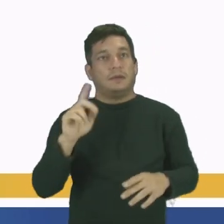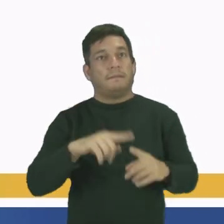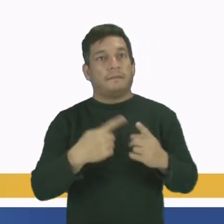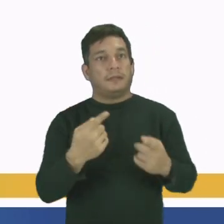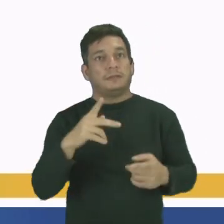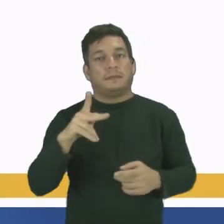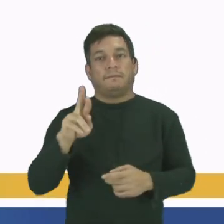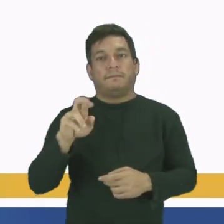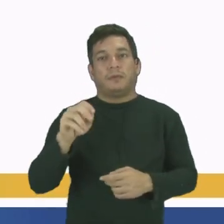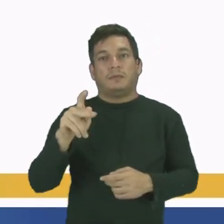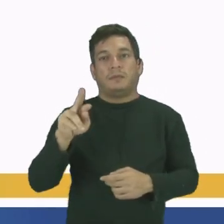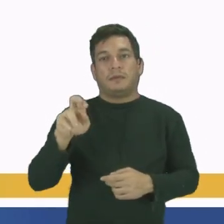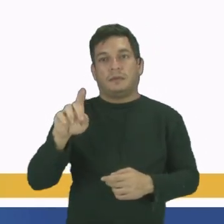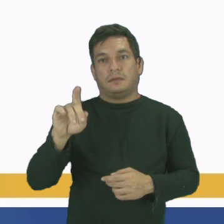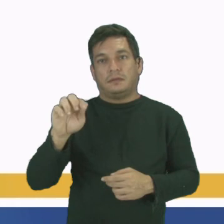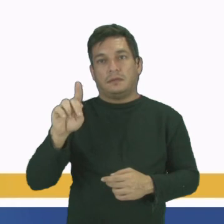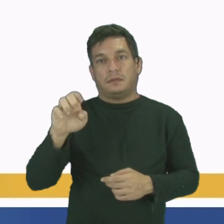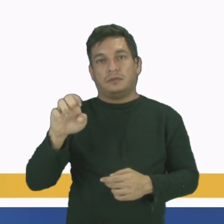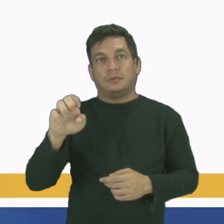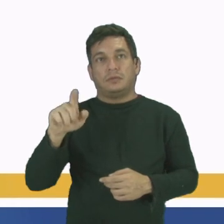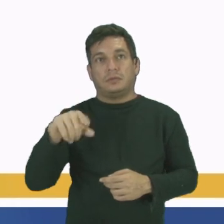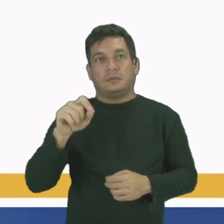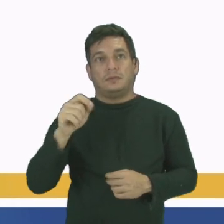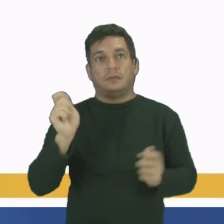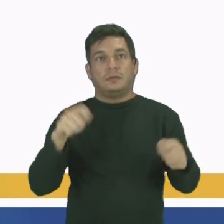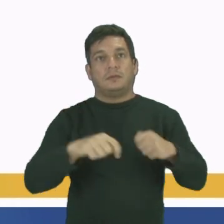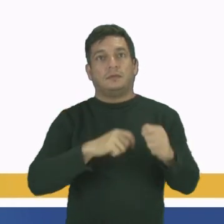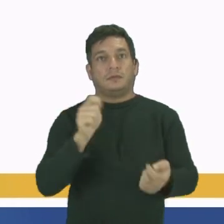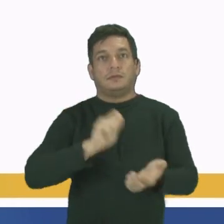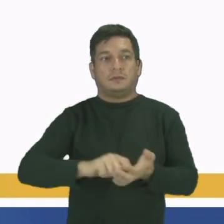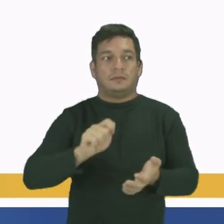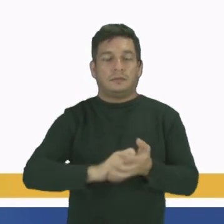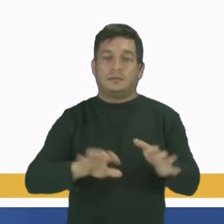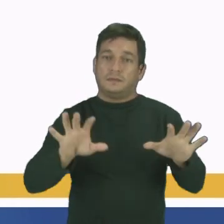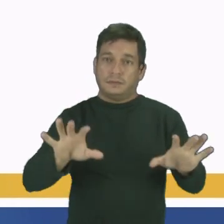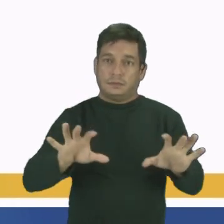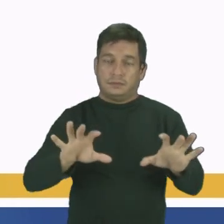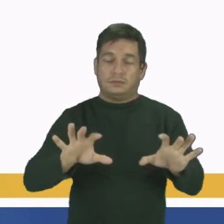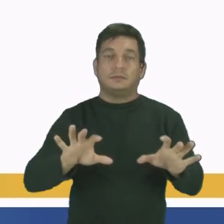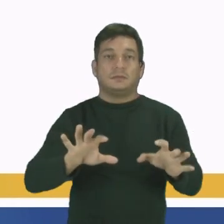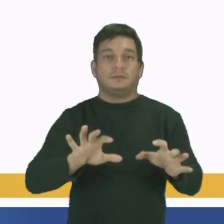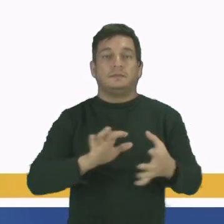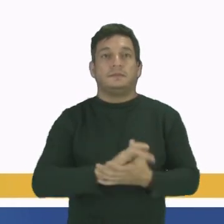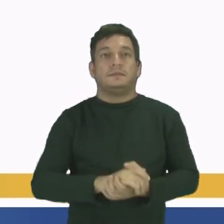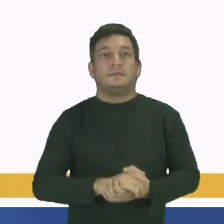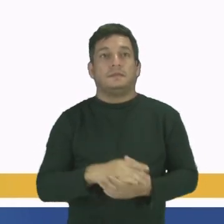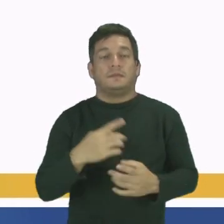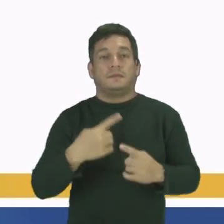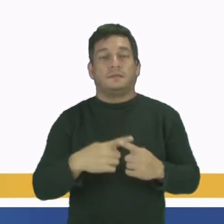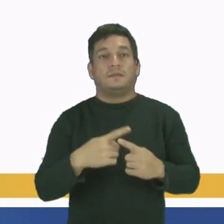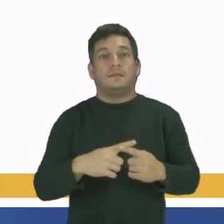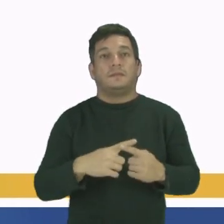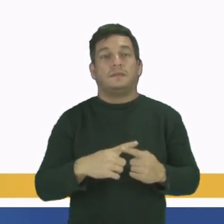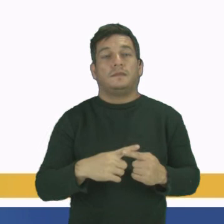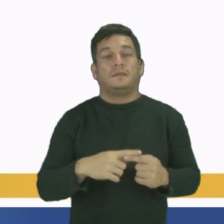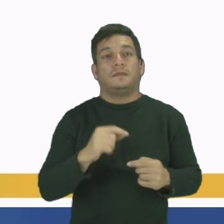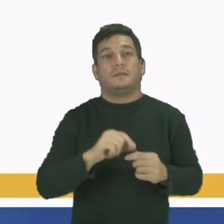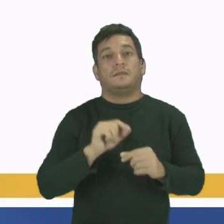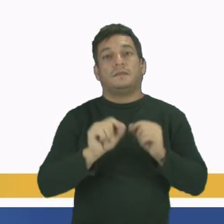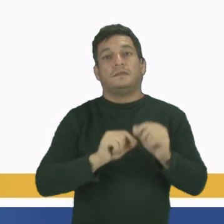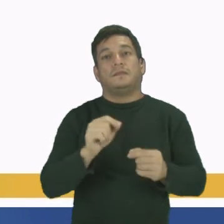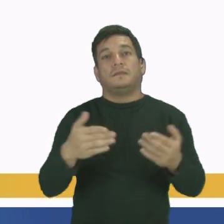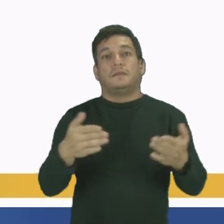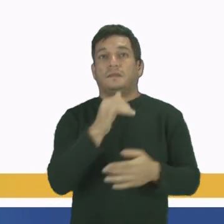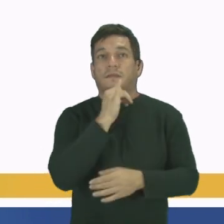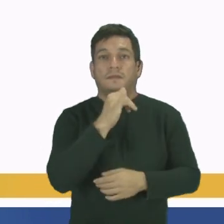Mas a propriedade do teorema de Birnet permite escrever dessa forma, tá? Porque nós fizemos agora